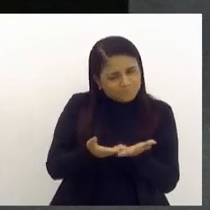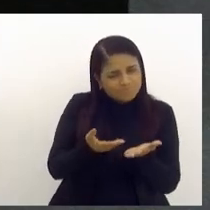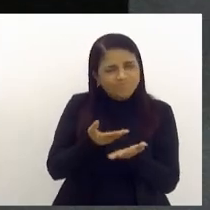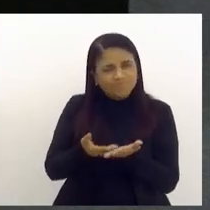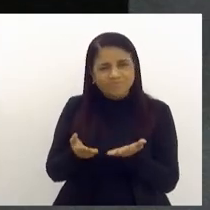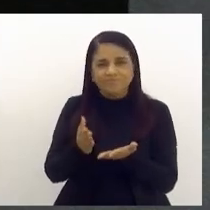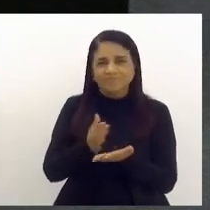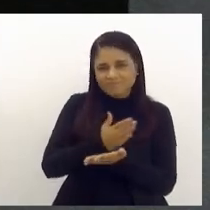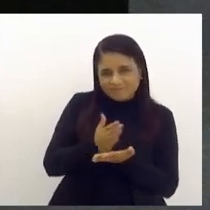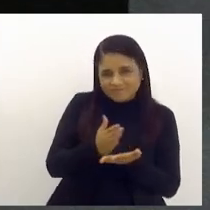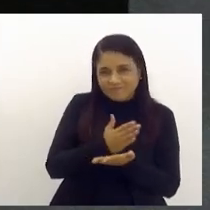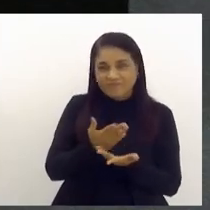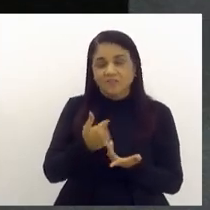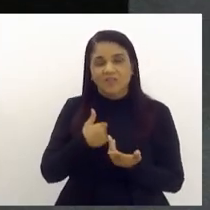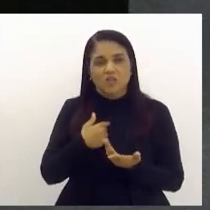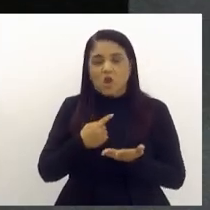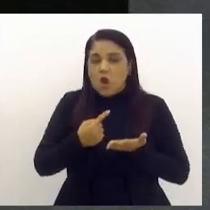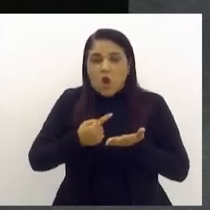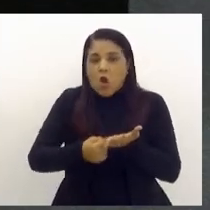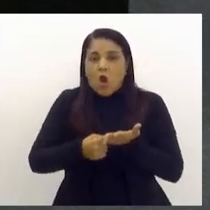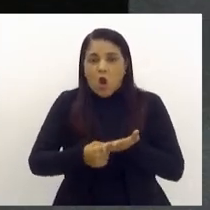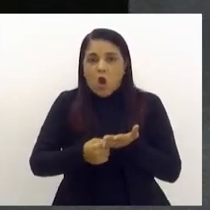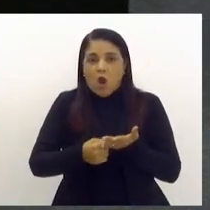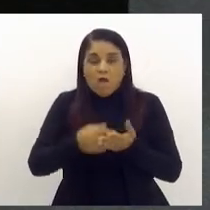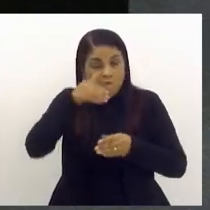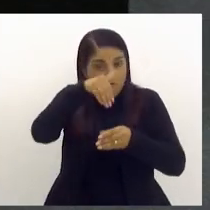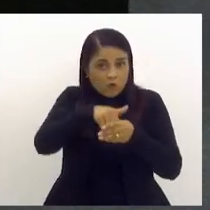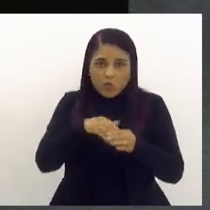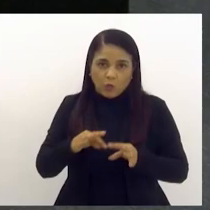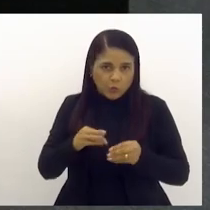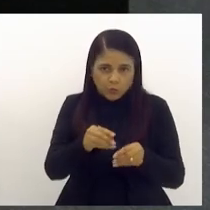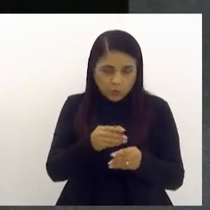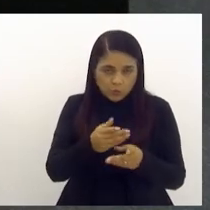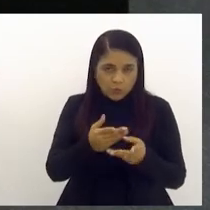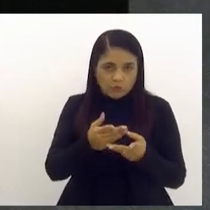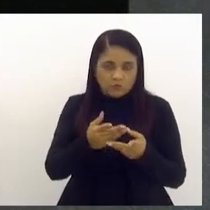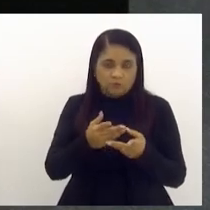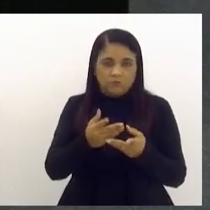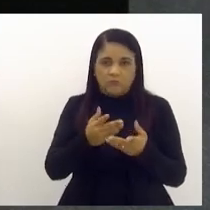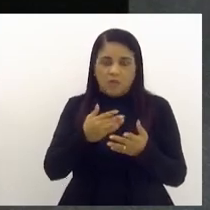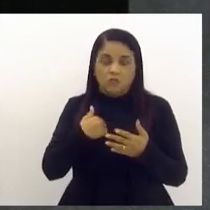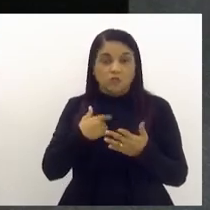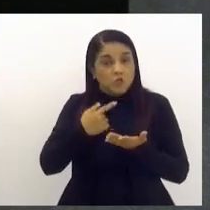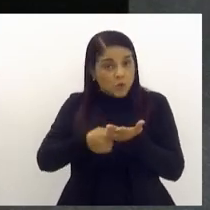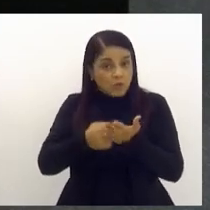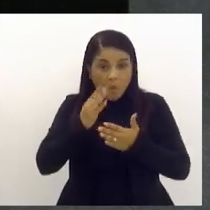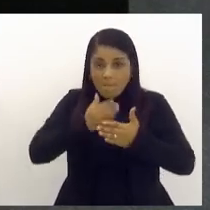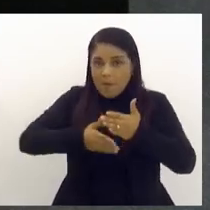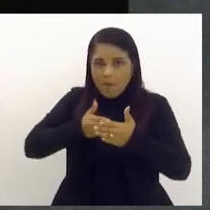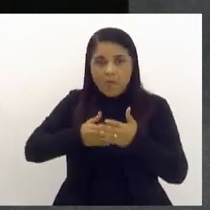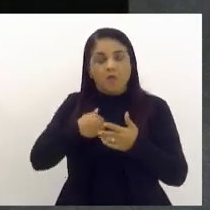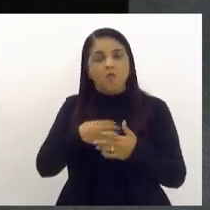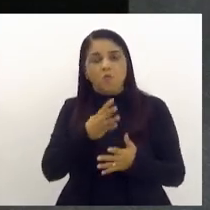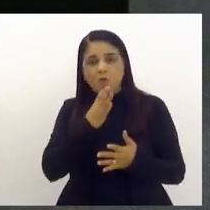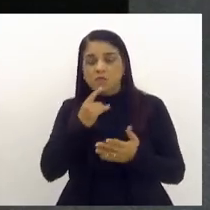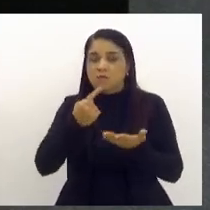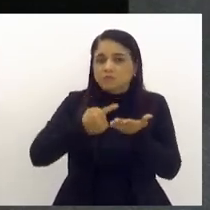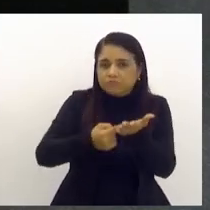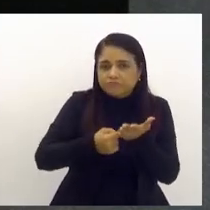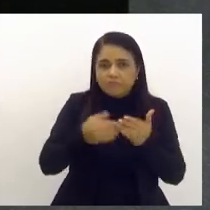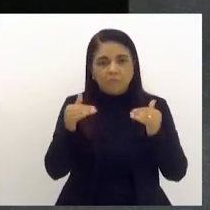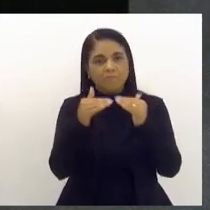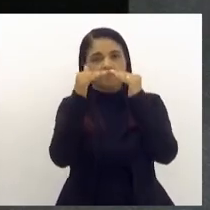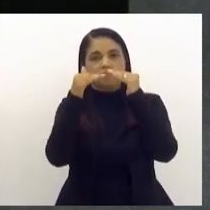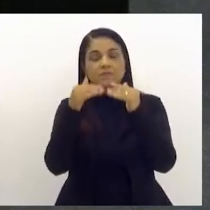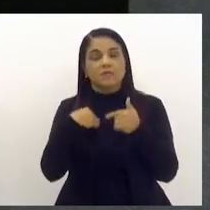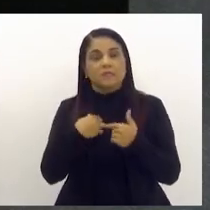verdade, nós não sequer comprometemos a votar com tudo. A gente se comprometeu não a obstruir, e reconhecer o acordo e reconhecer que o Estado